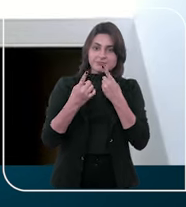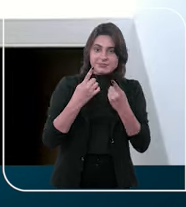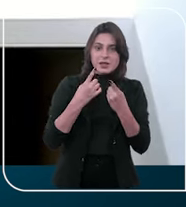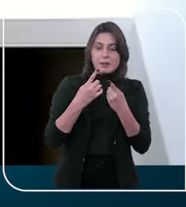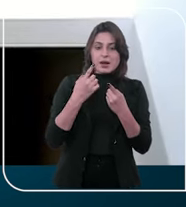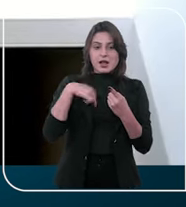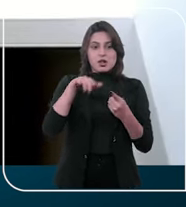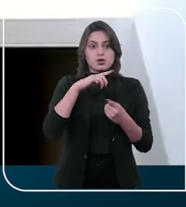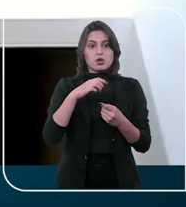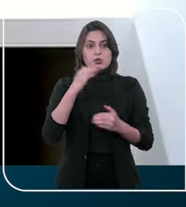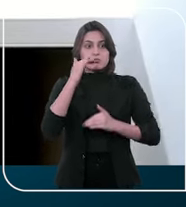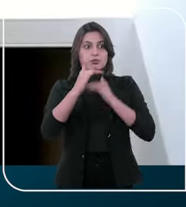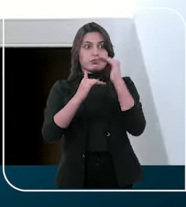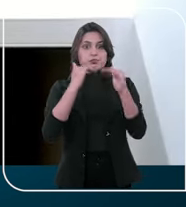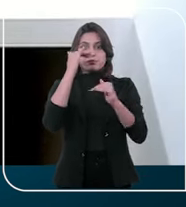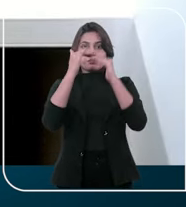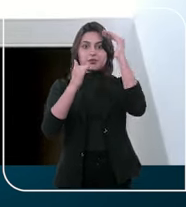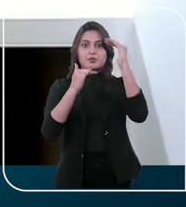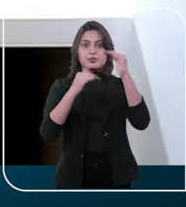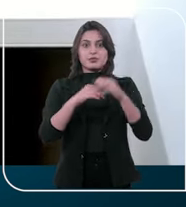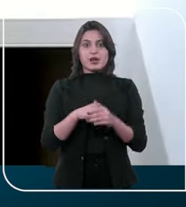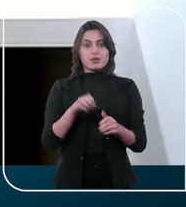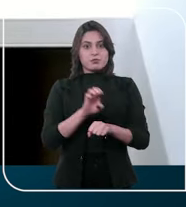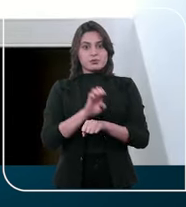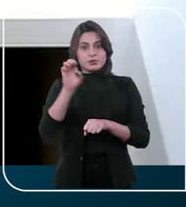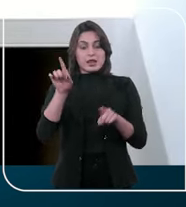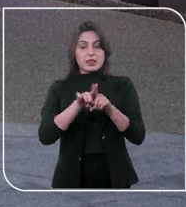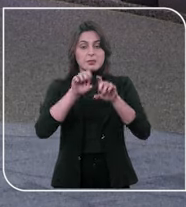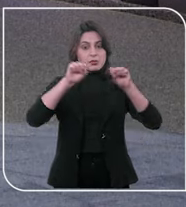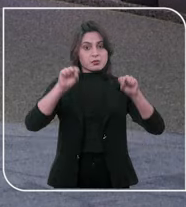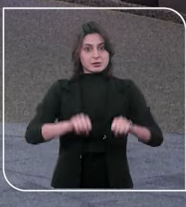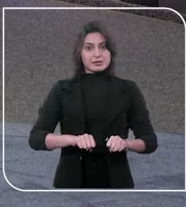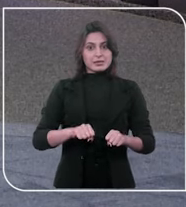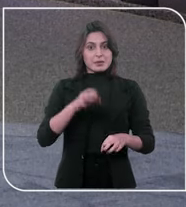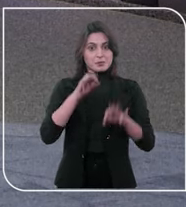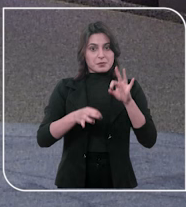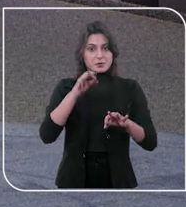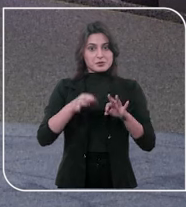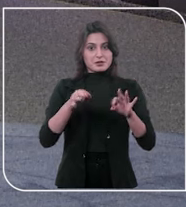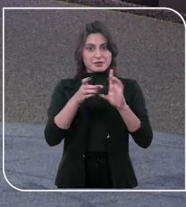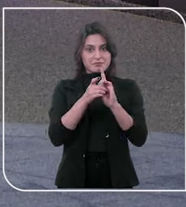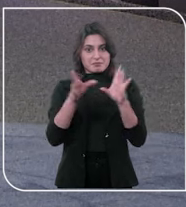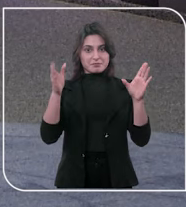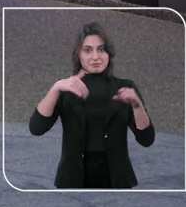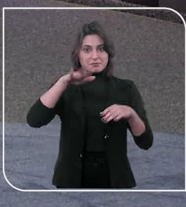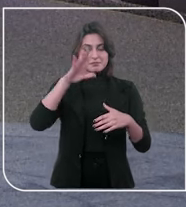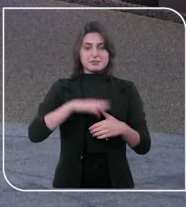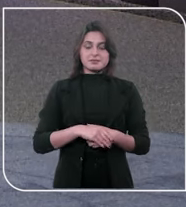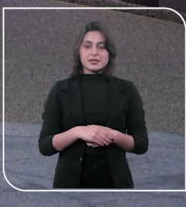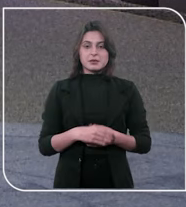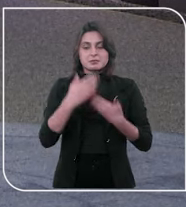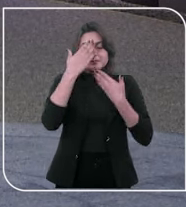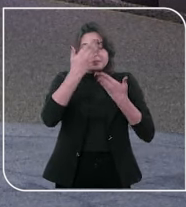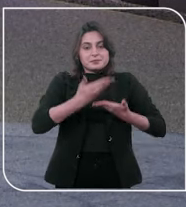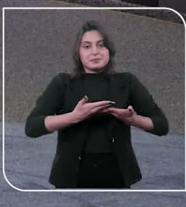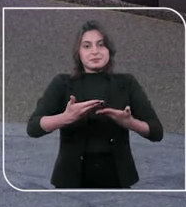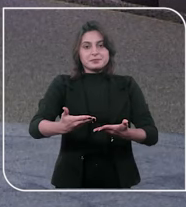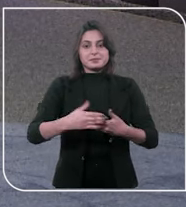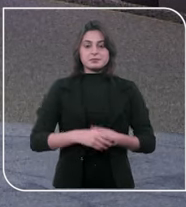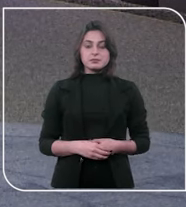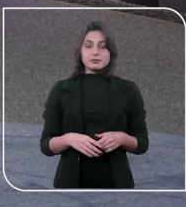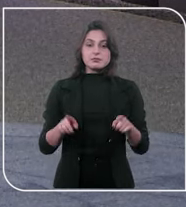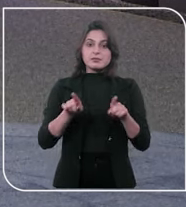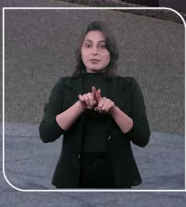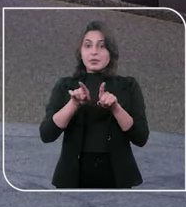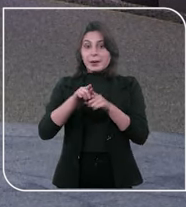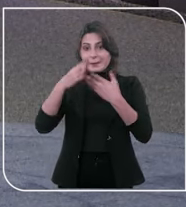Estado e um sistema judicial mais democrático. Muito obrigada pelo convite. Nós que agradecemos também a participação